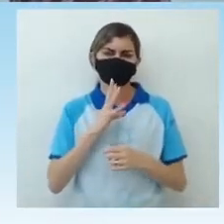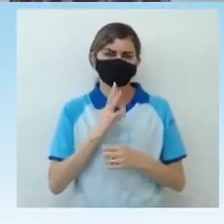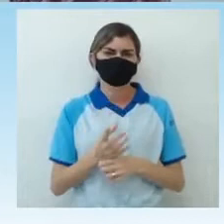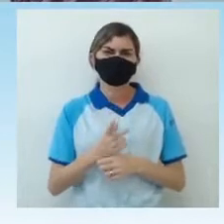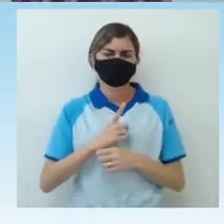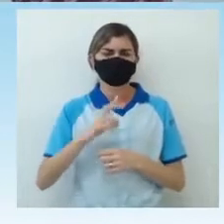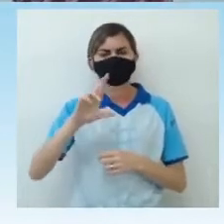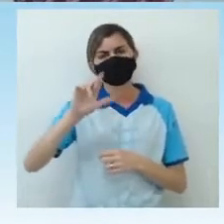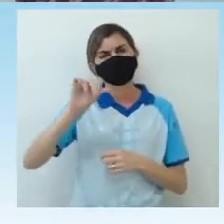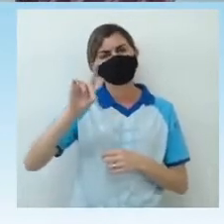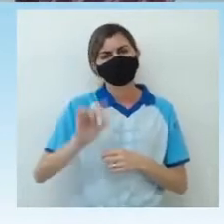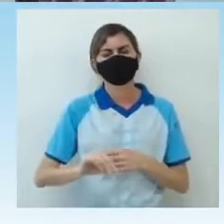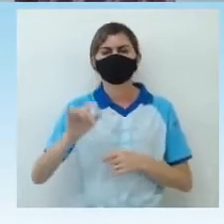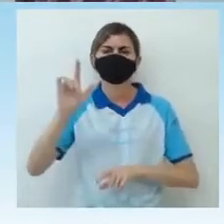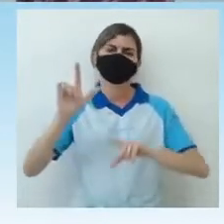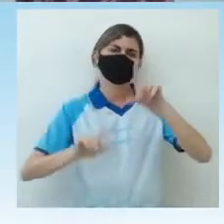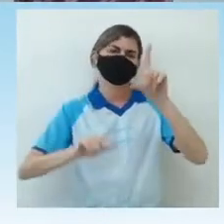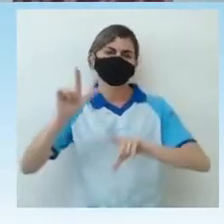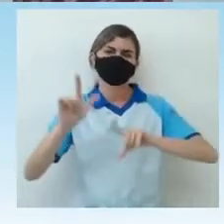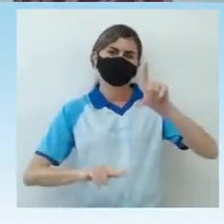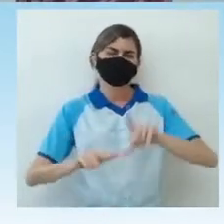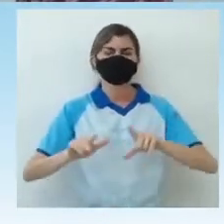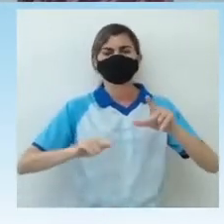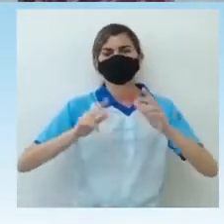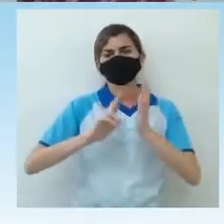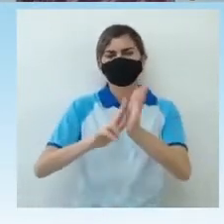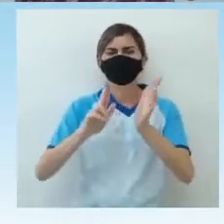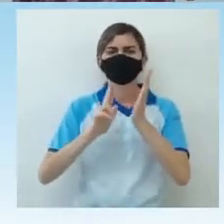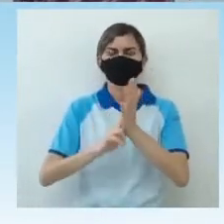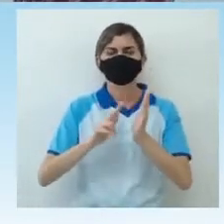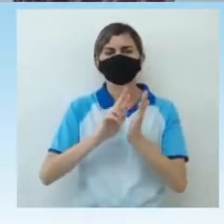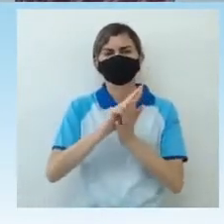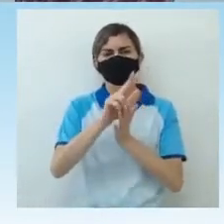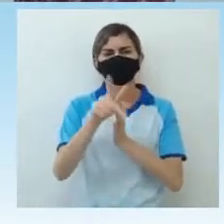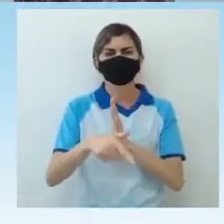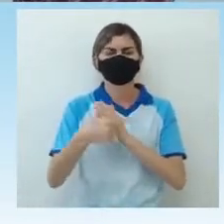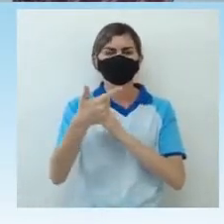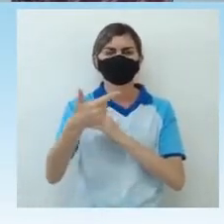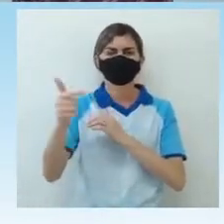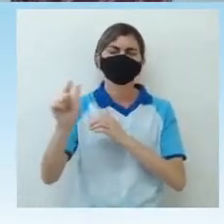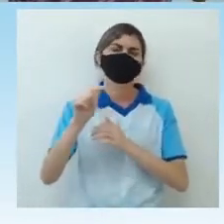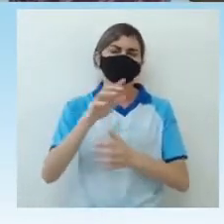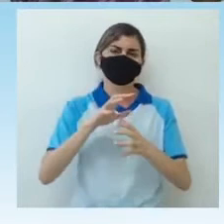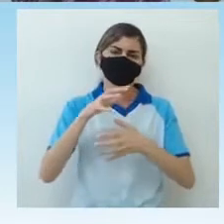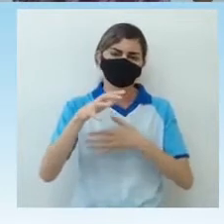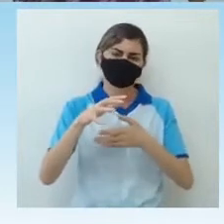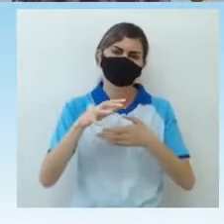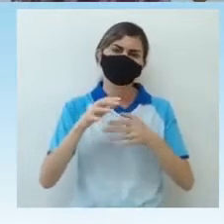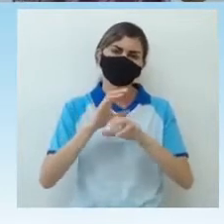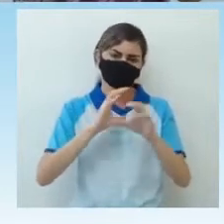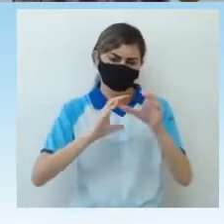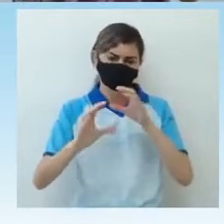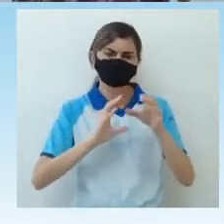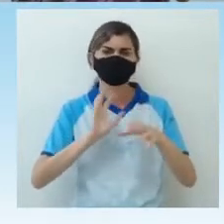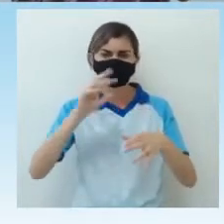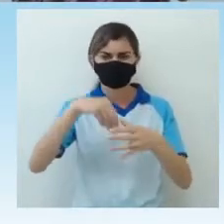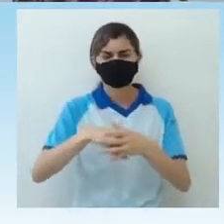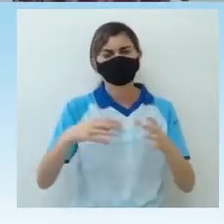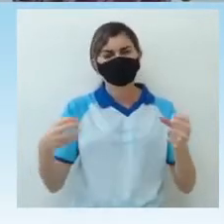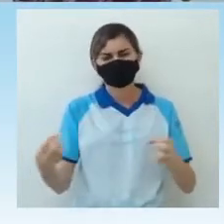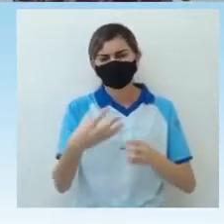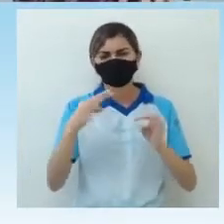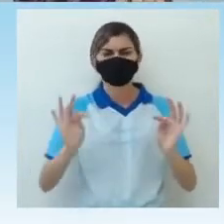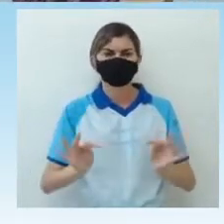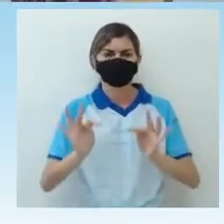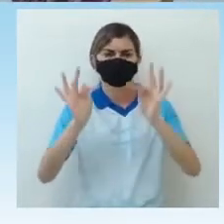tem o rádio, a televisão, cartas e várias outras meios de comunicação que estão também dentro dessas novas tecnologias